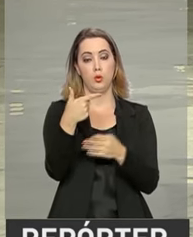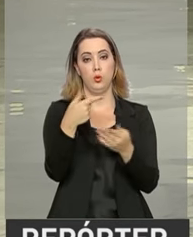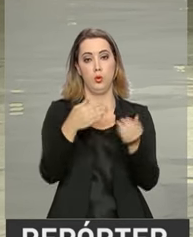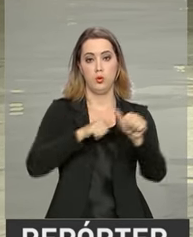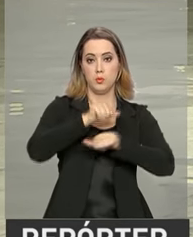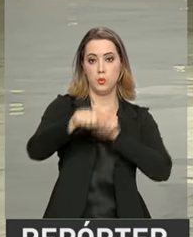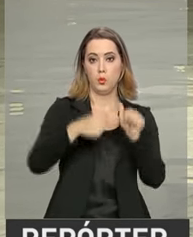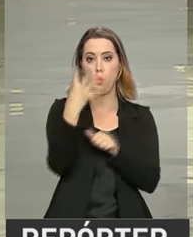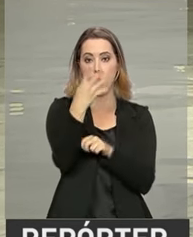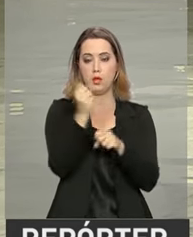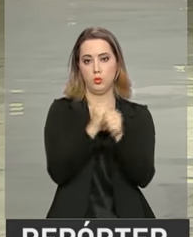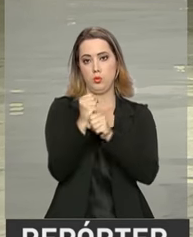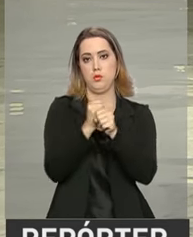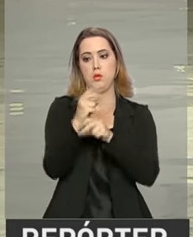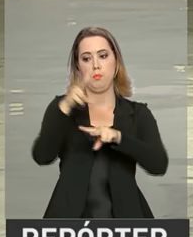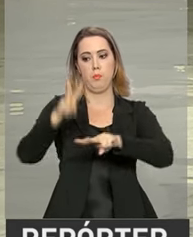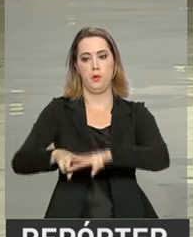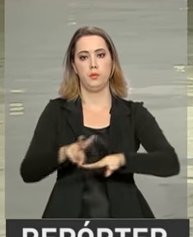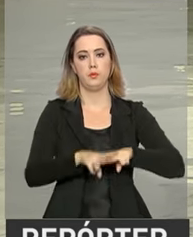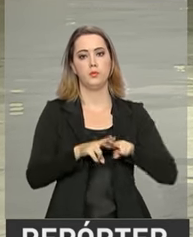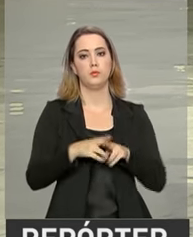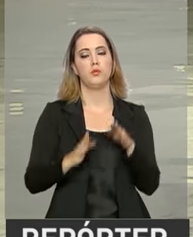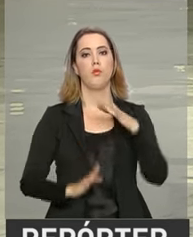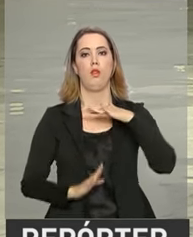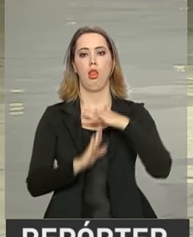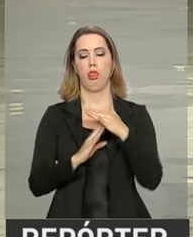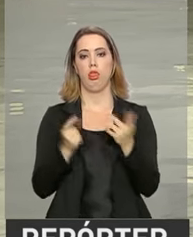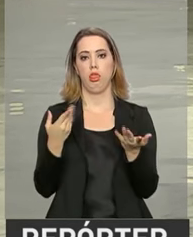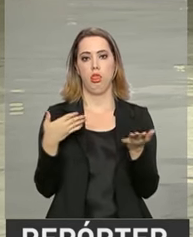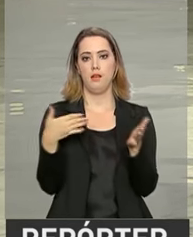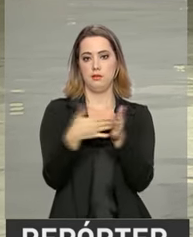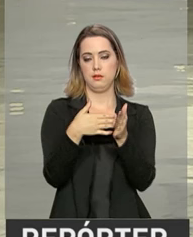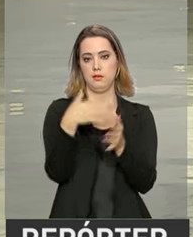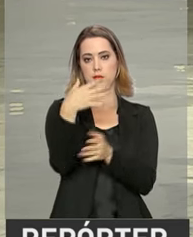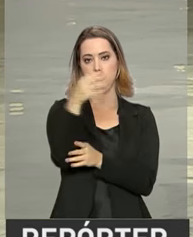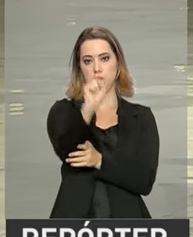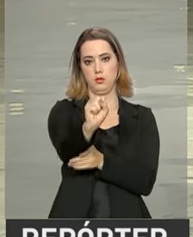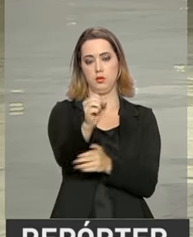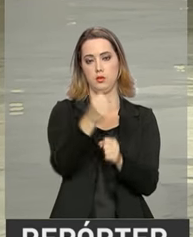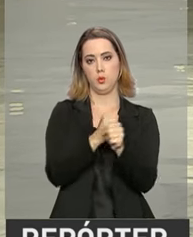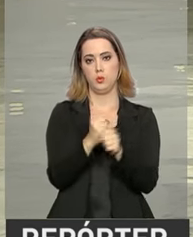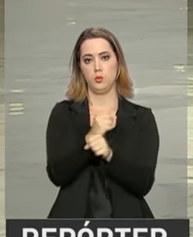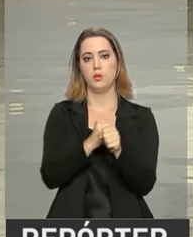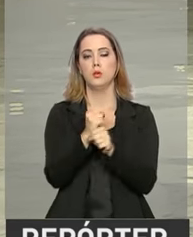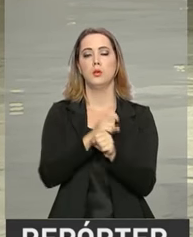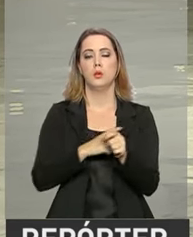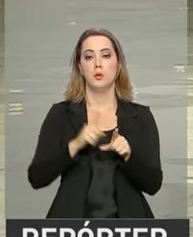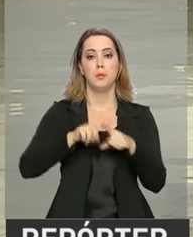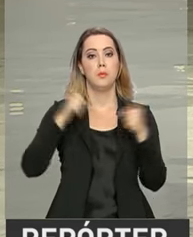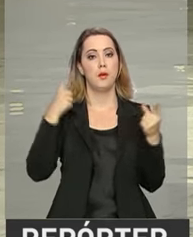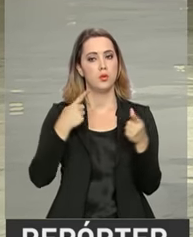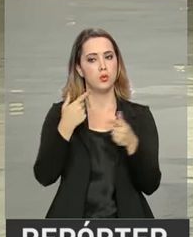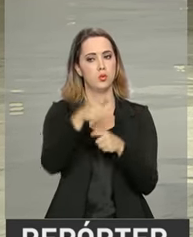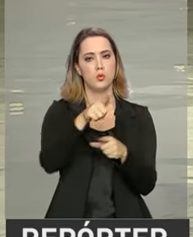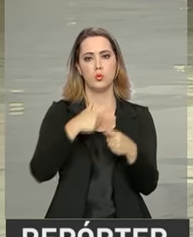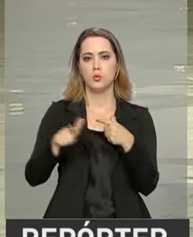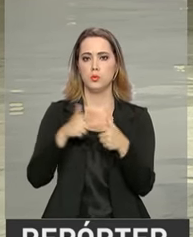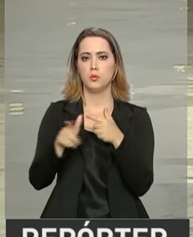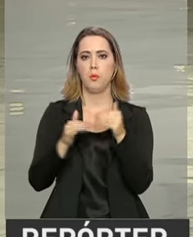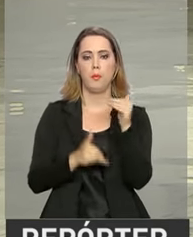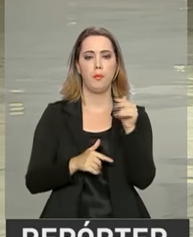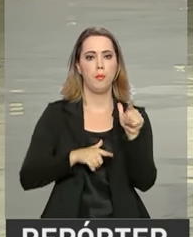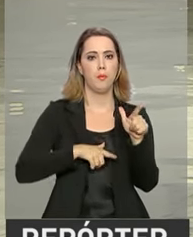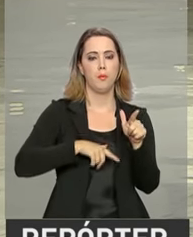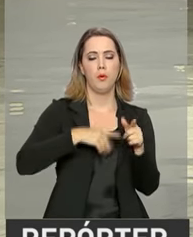anos e a máxima foi fixada em 8 anos no caso de agravantes pode superar 10 anos com